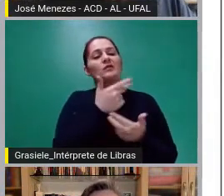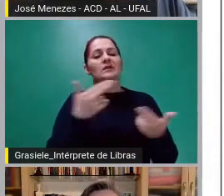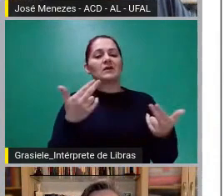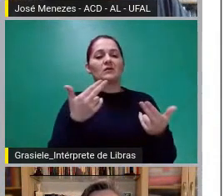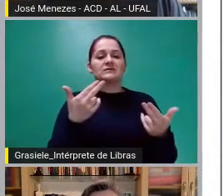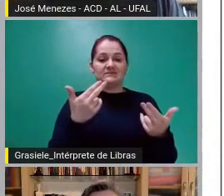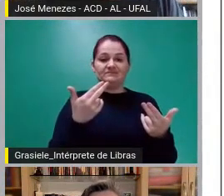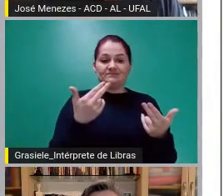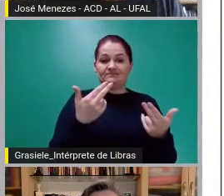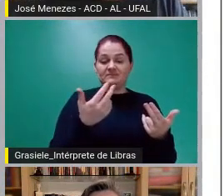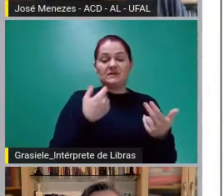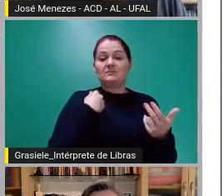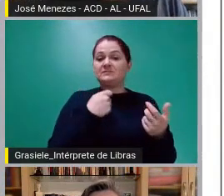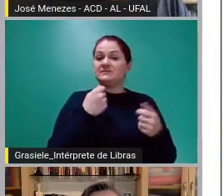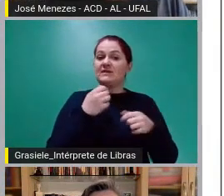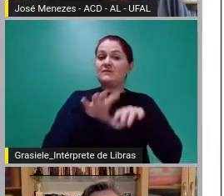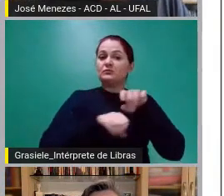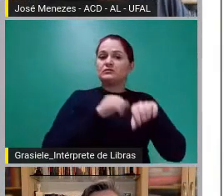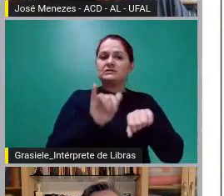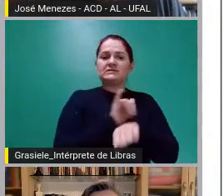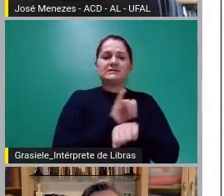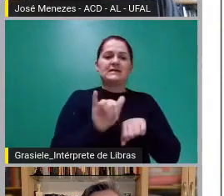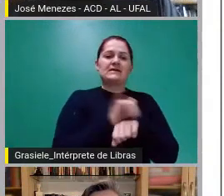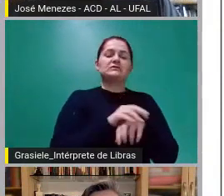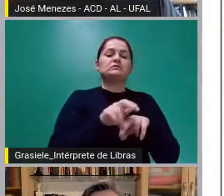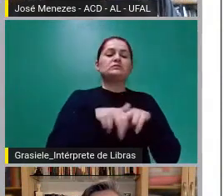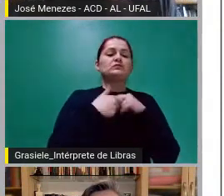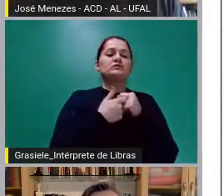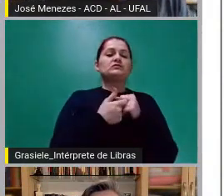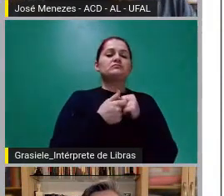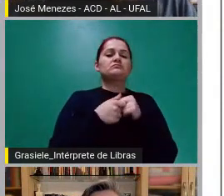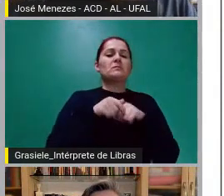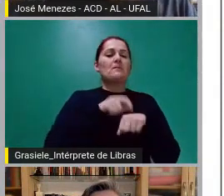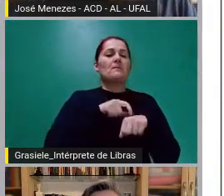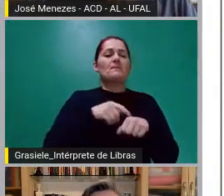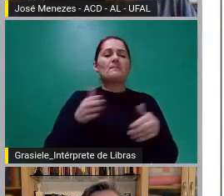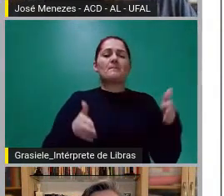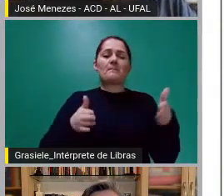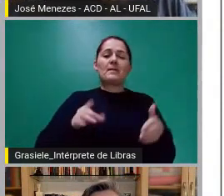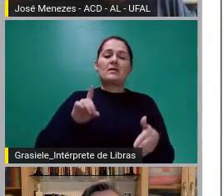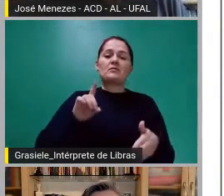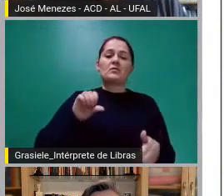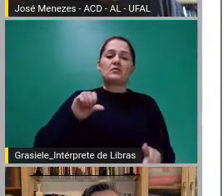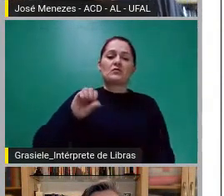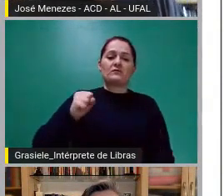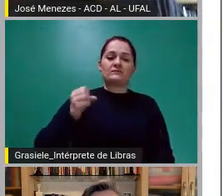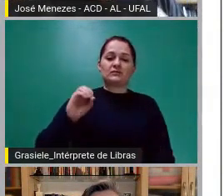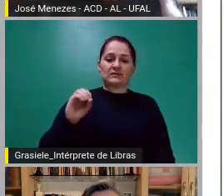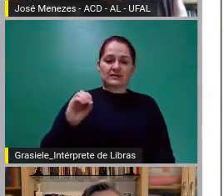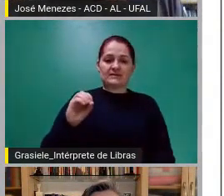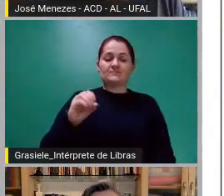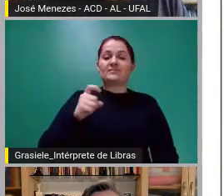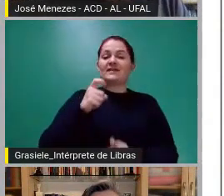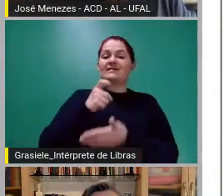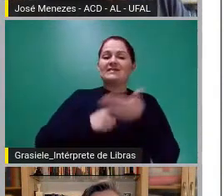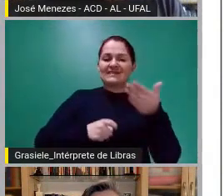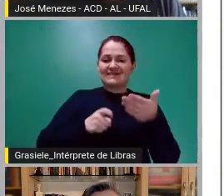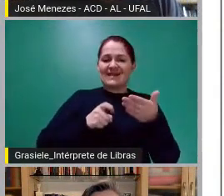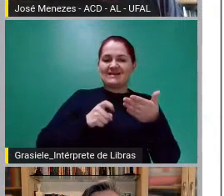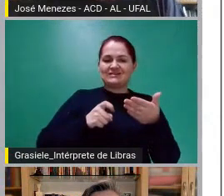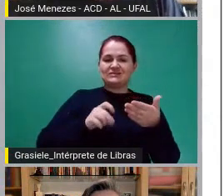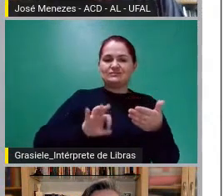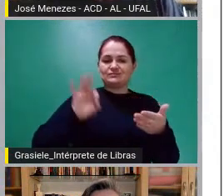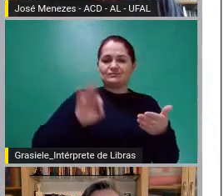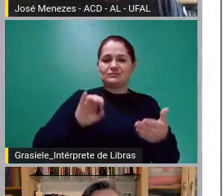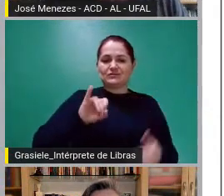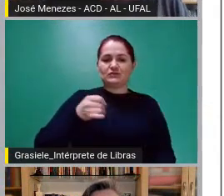acontecer é que, nesse mesmo período, 1980, a taxa de juro americana, a taxa básica,